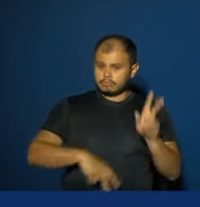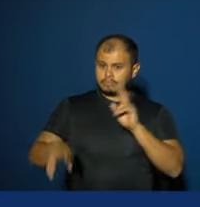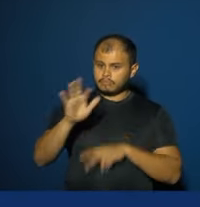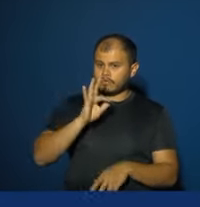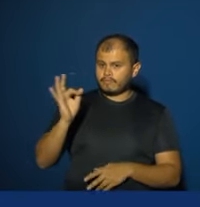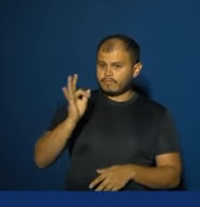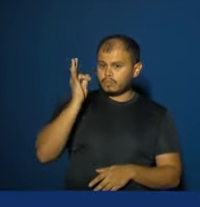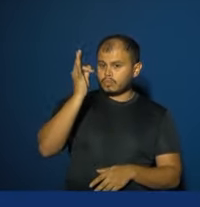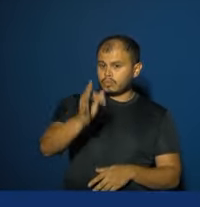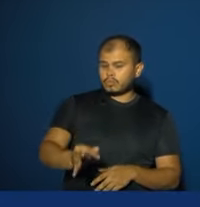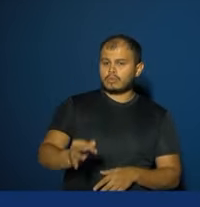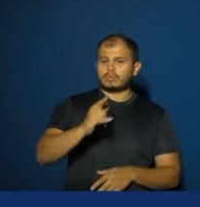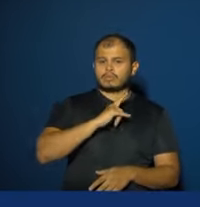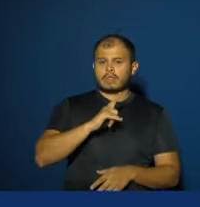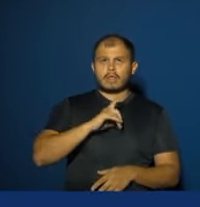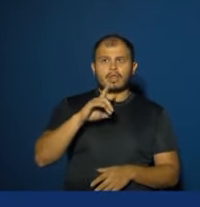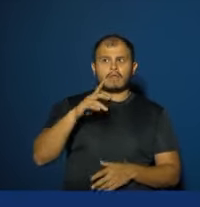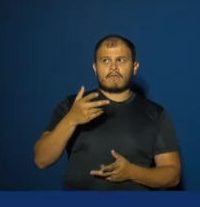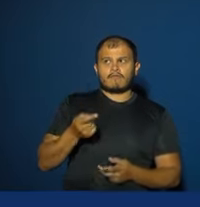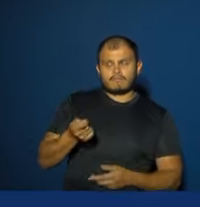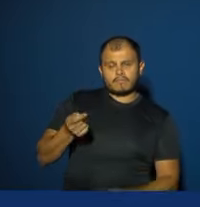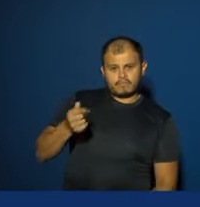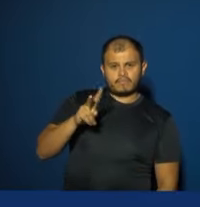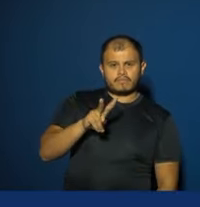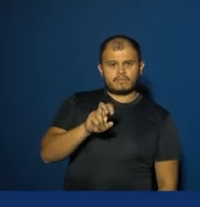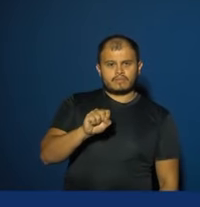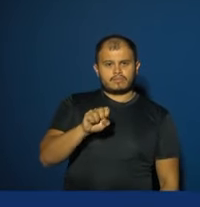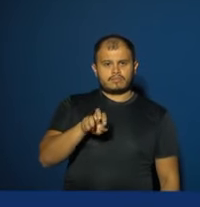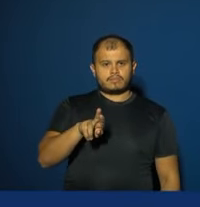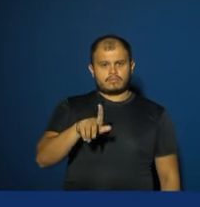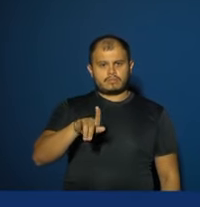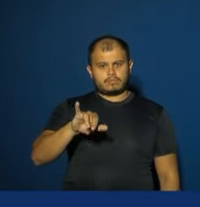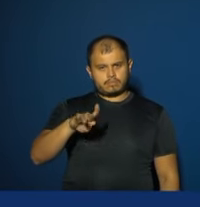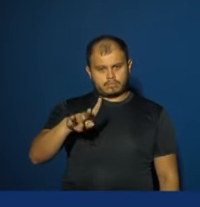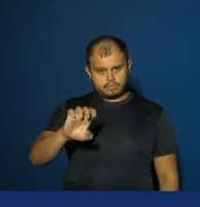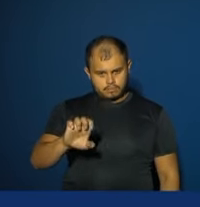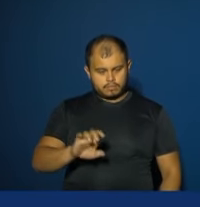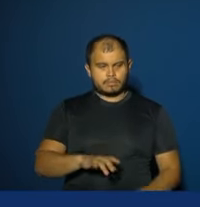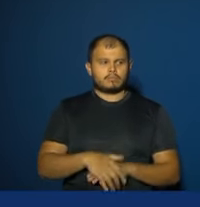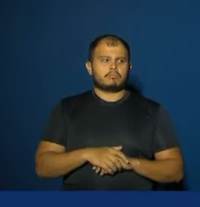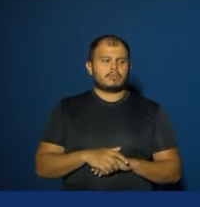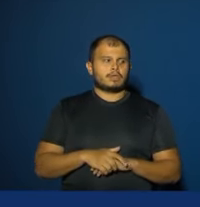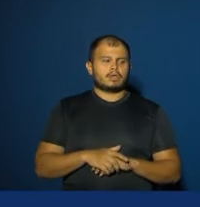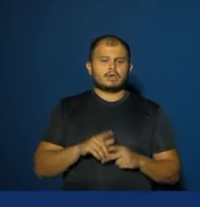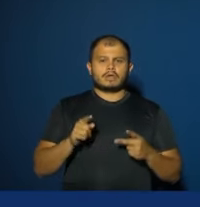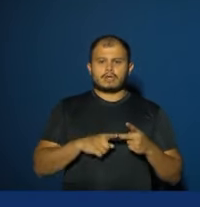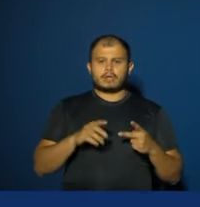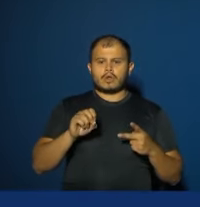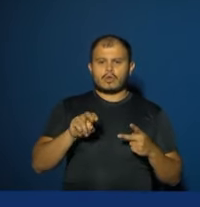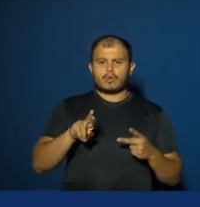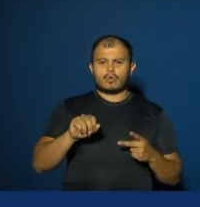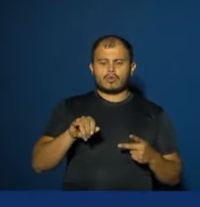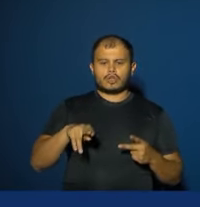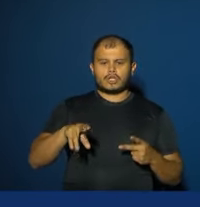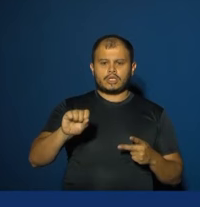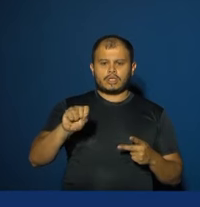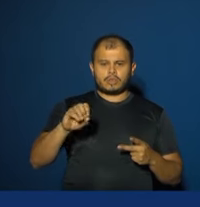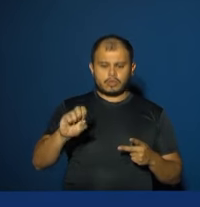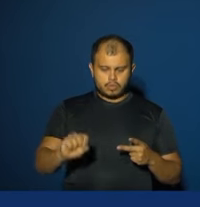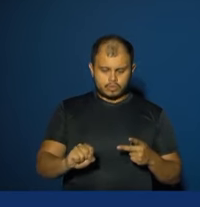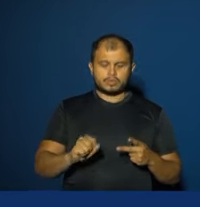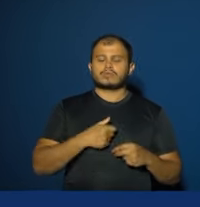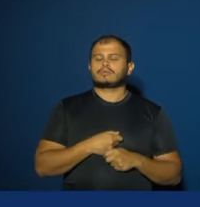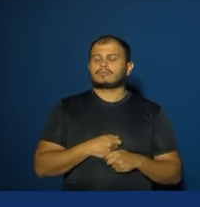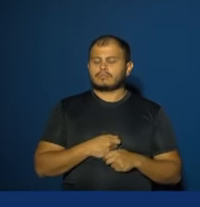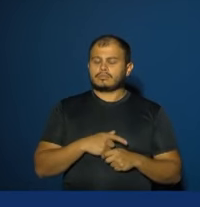próximo nós devemos ter Sergipe como evento relevante eh acho que Ourinhos uma cidade